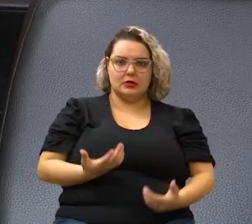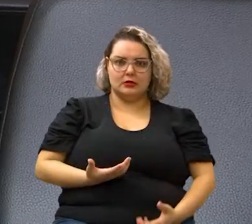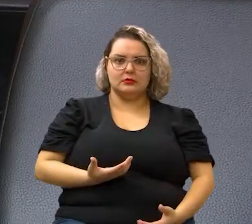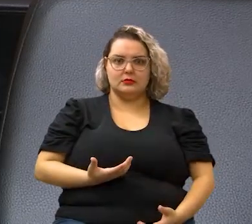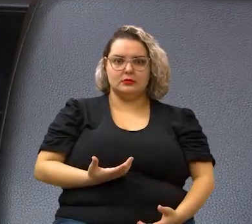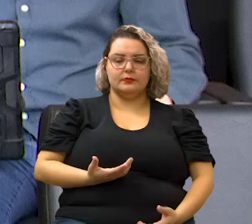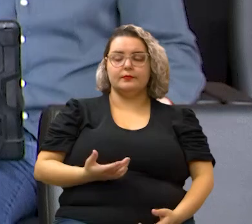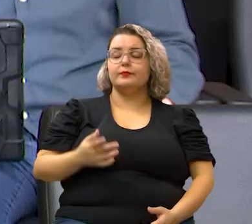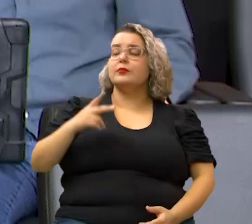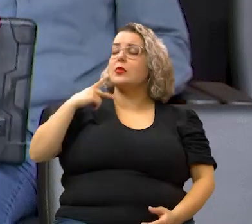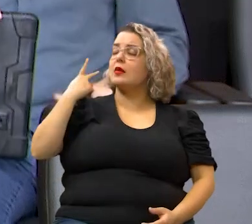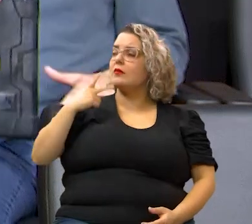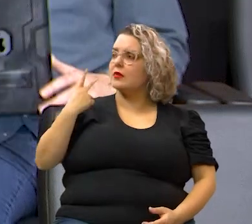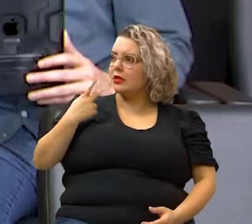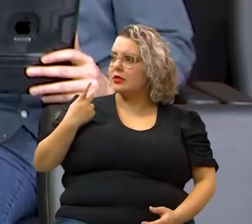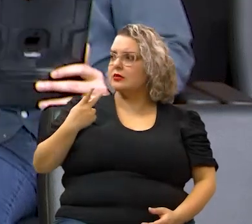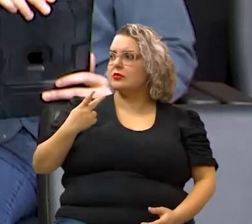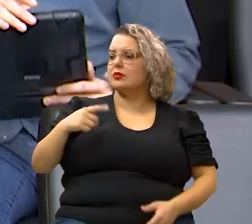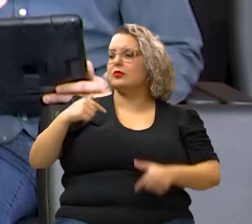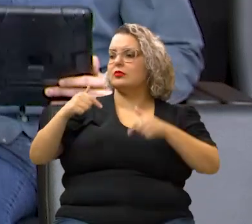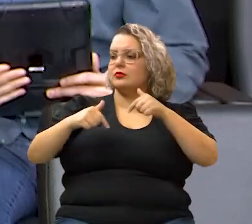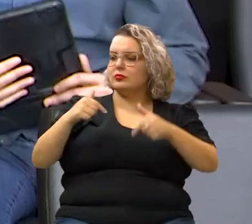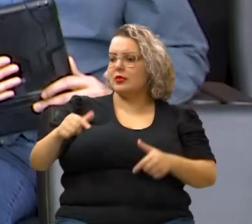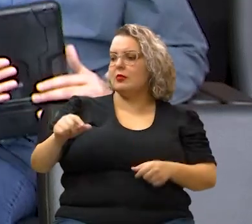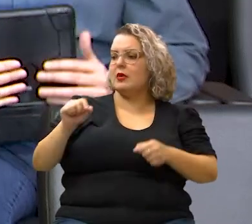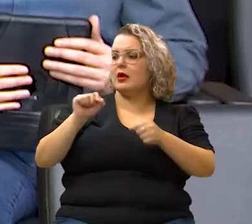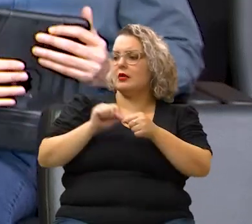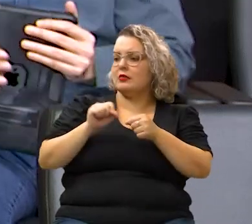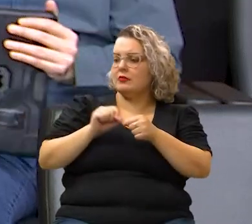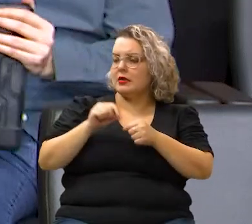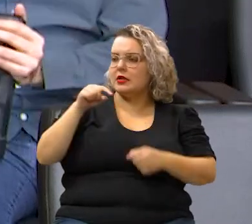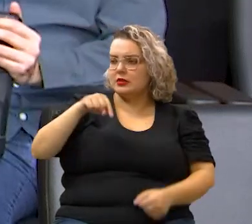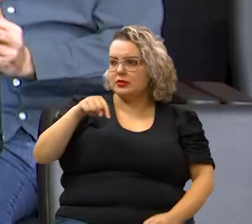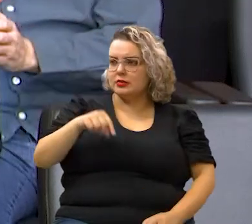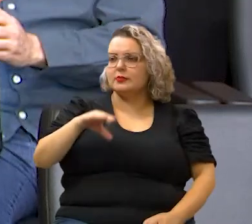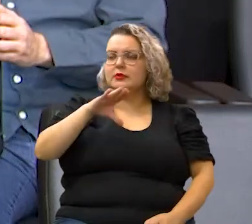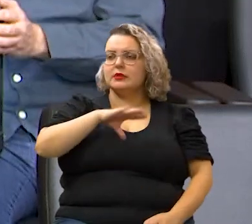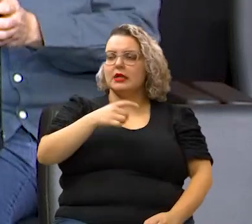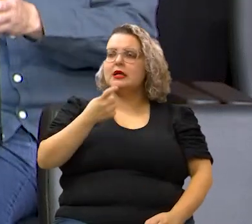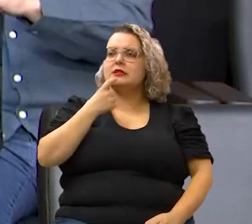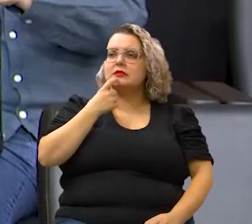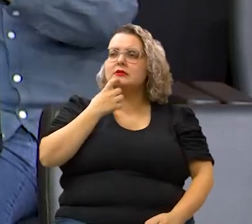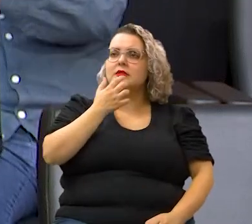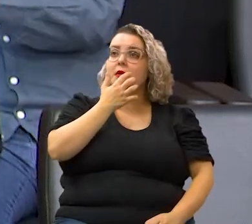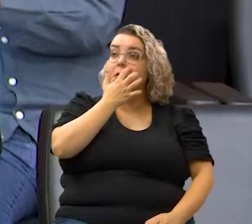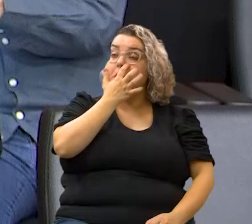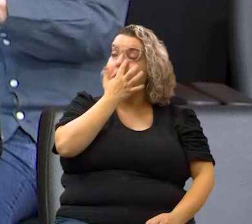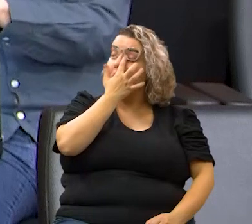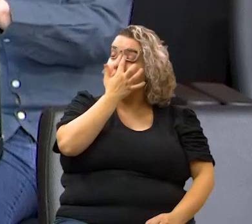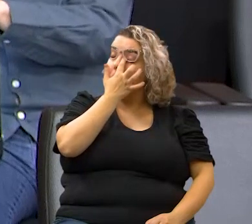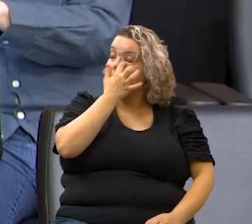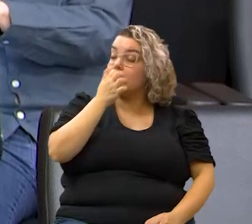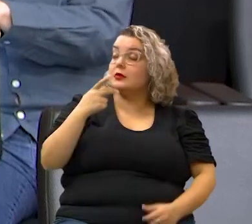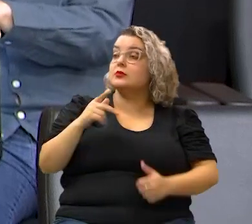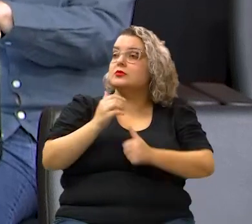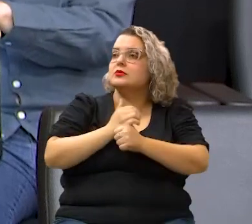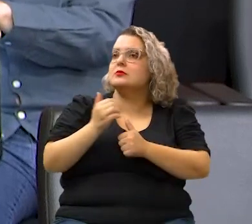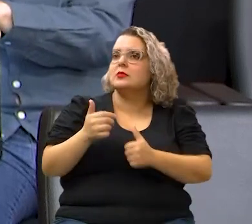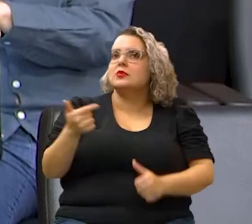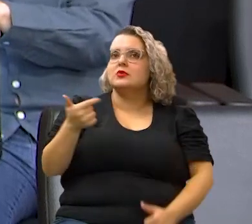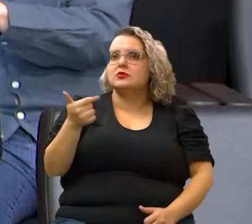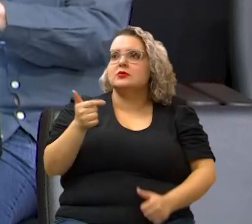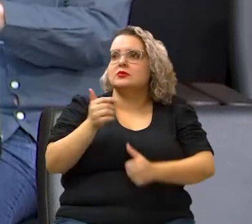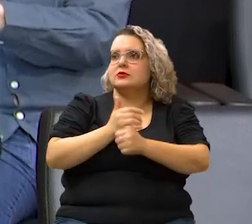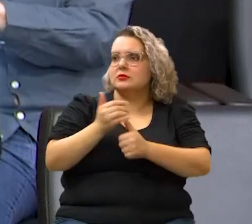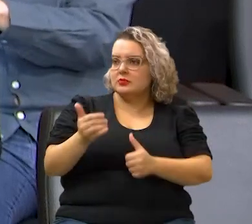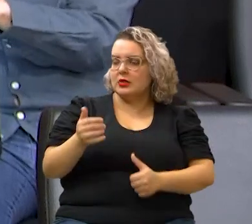defendo. Vereador, sobre o trabalho que você tem realizado aqui no município, através do seu mandato, pelo